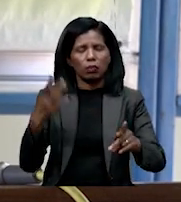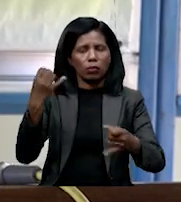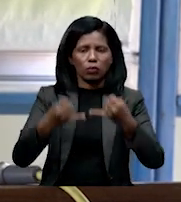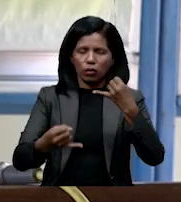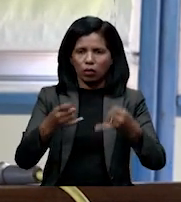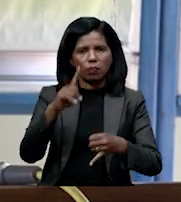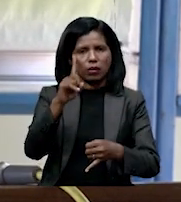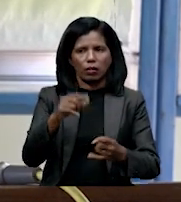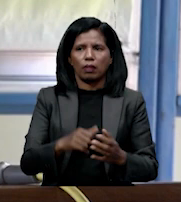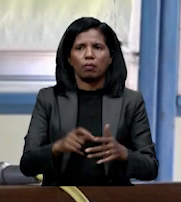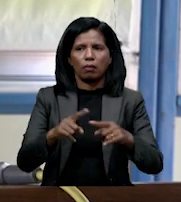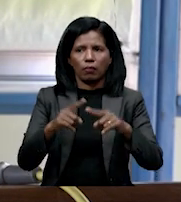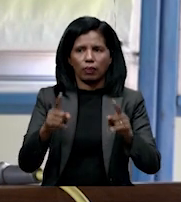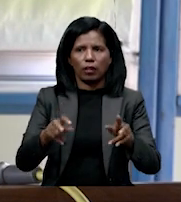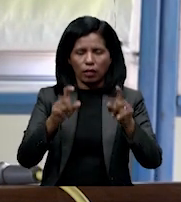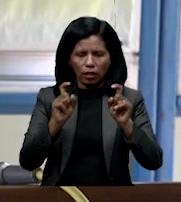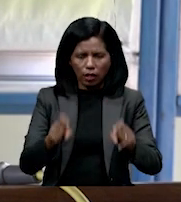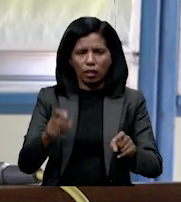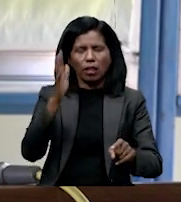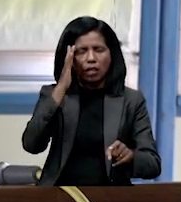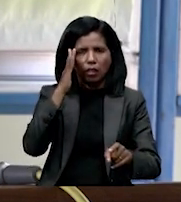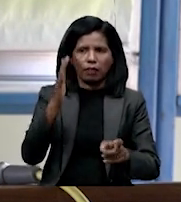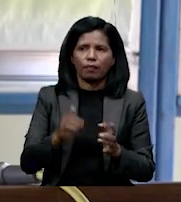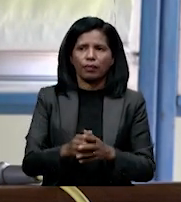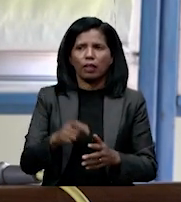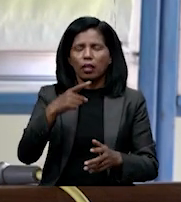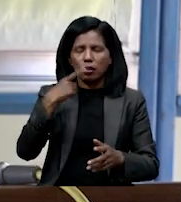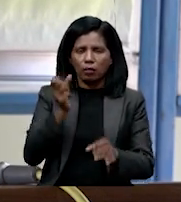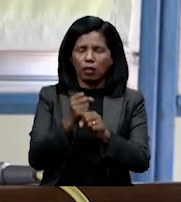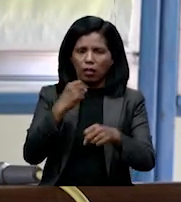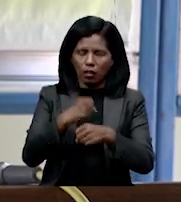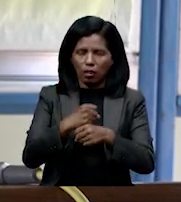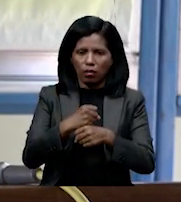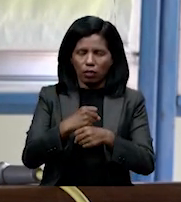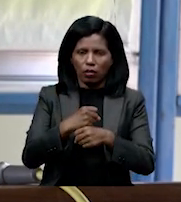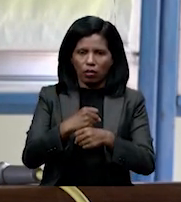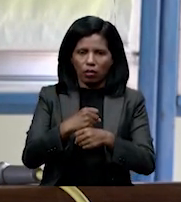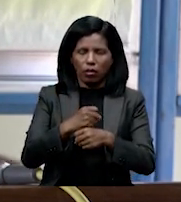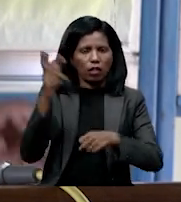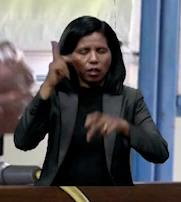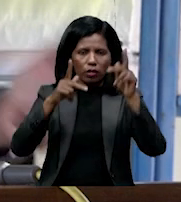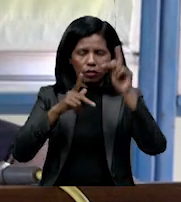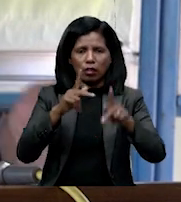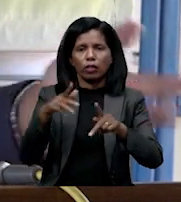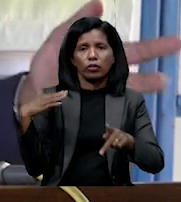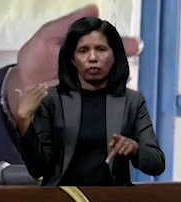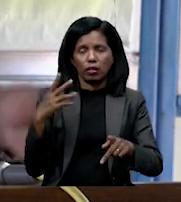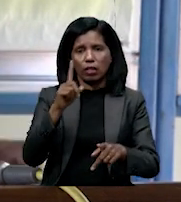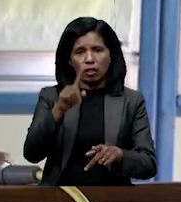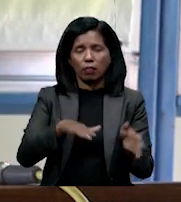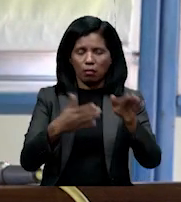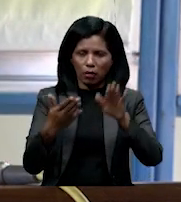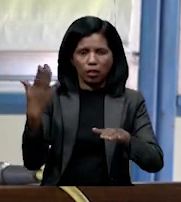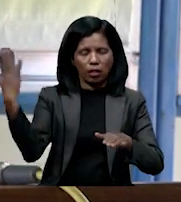mas tenki hatete buat rumah sema komete iya kasu da sidedamu da bel materi jovan da bel